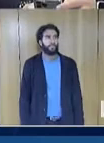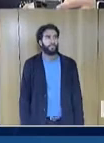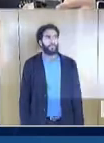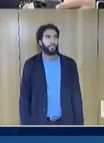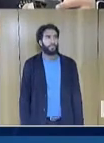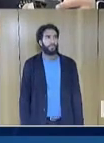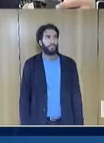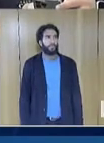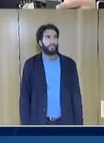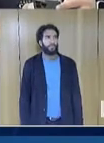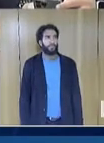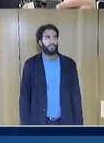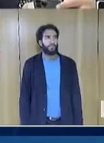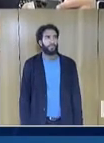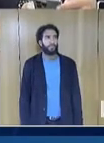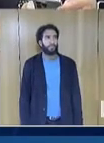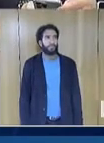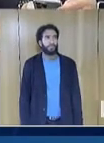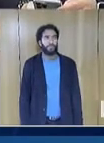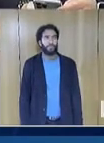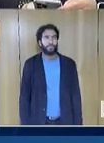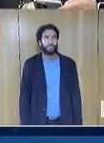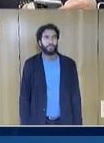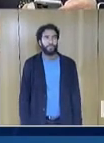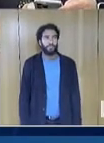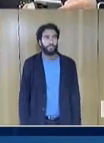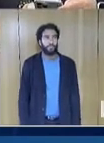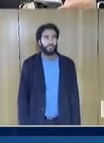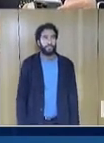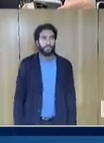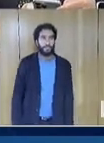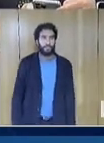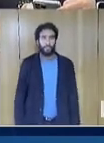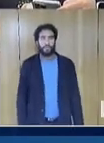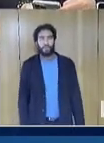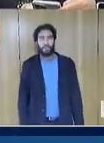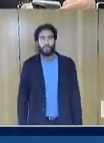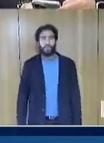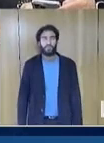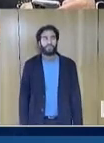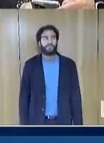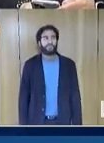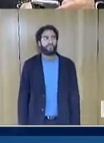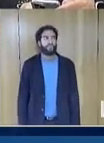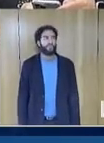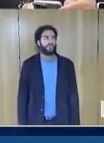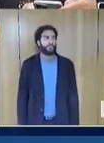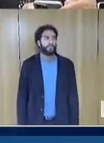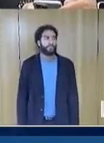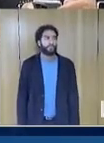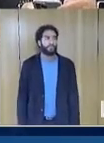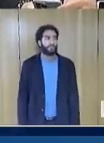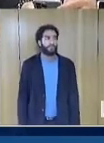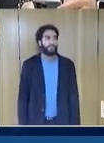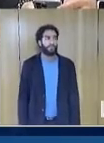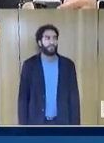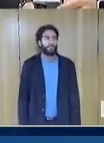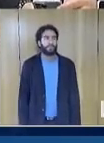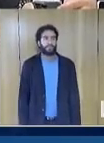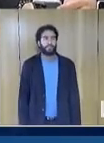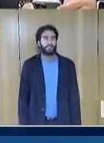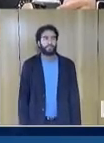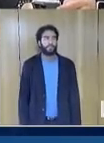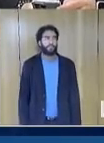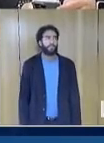nem como hoje isso não estar homologado para que essa operação acontecesse. Mas ela é recente, né? O ministro fala que faz